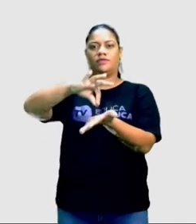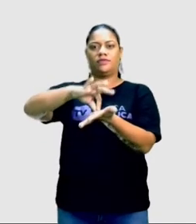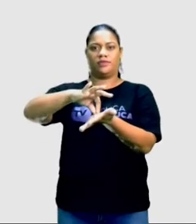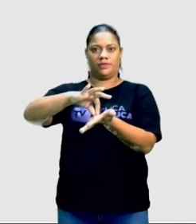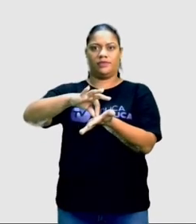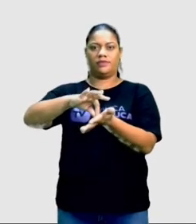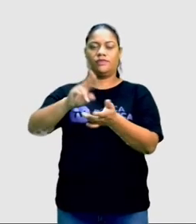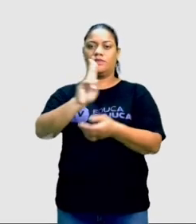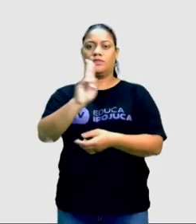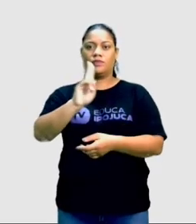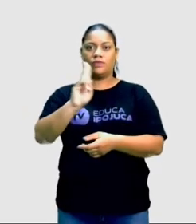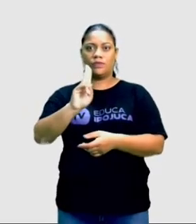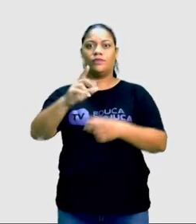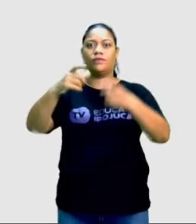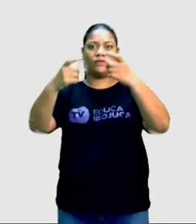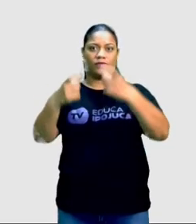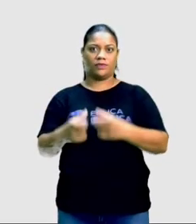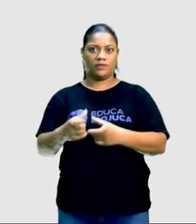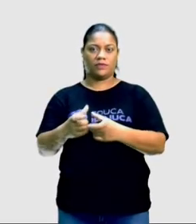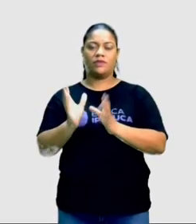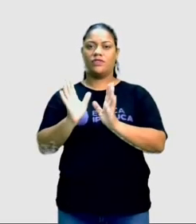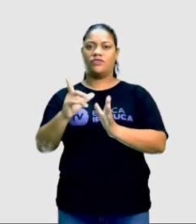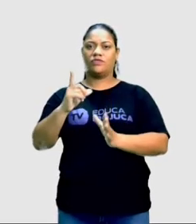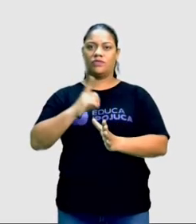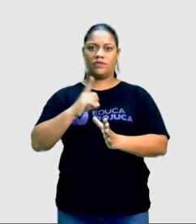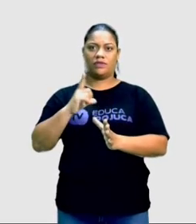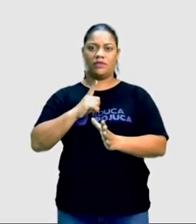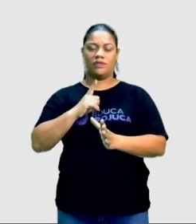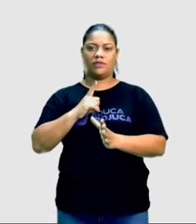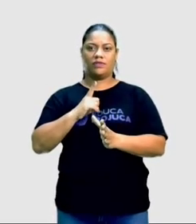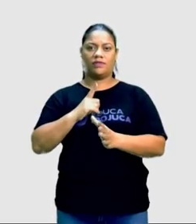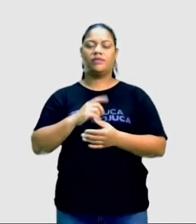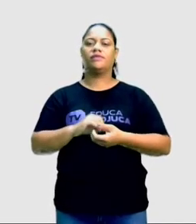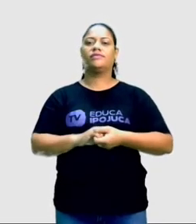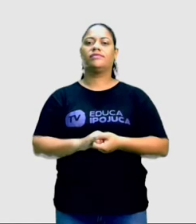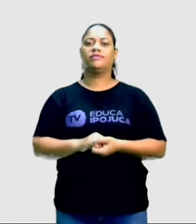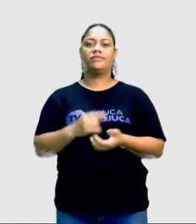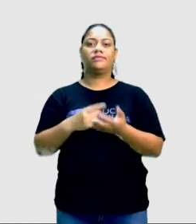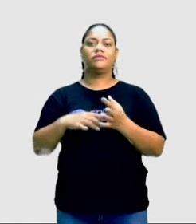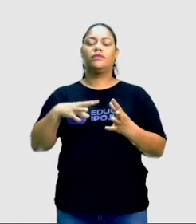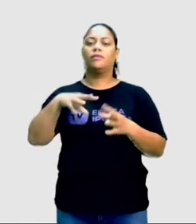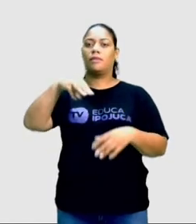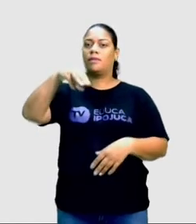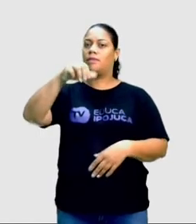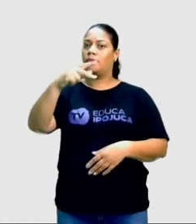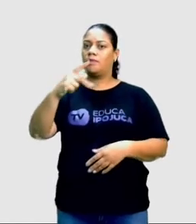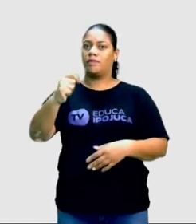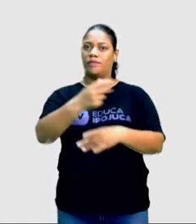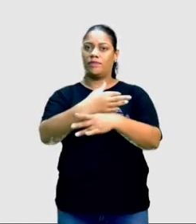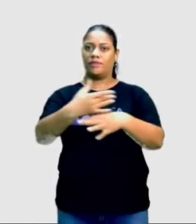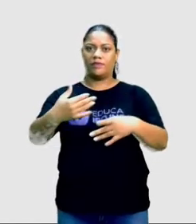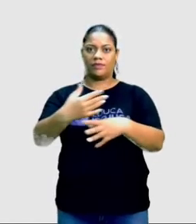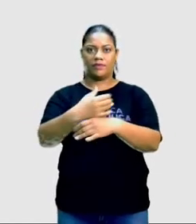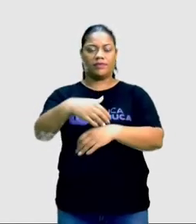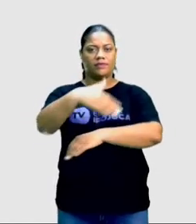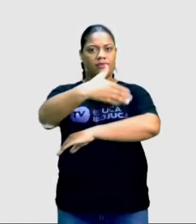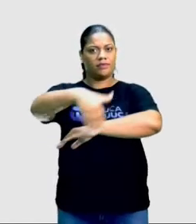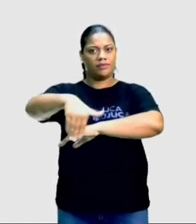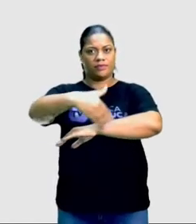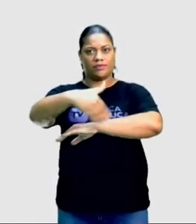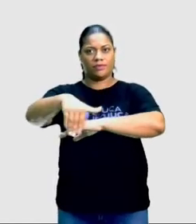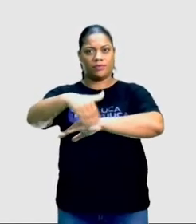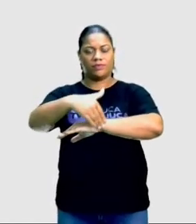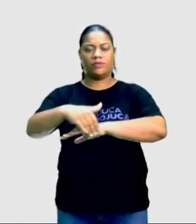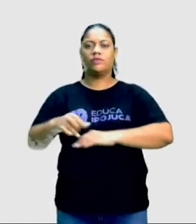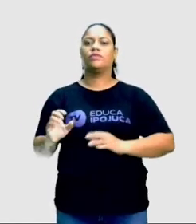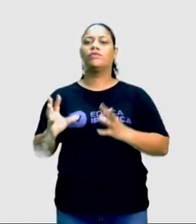Isso porque esse instrumento já tem gravado em si o mapa das cidades com os endereços e complementos,